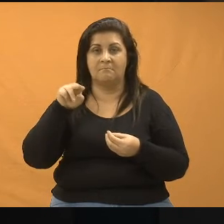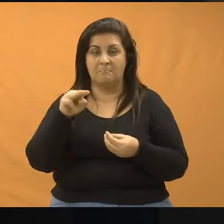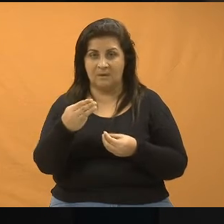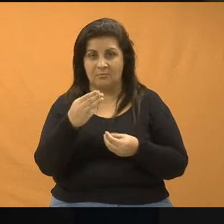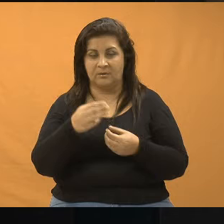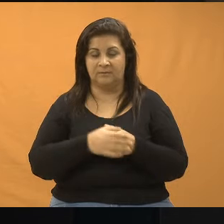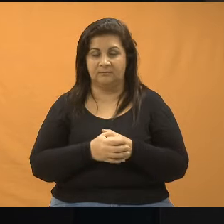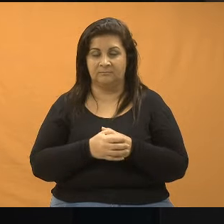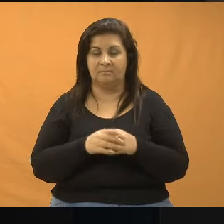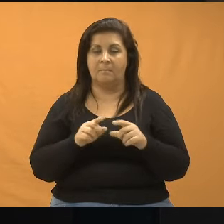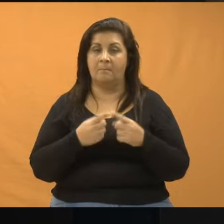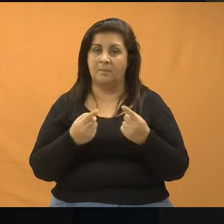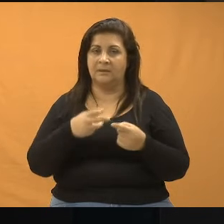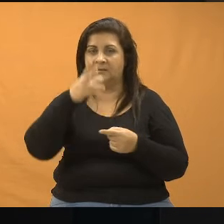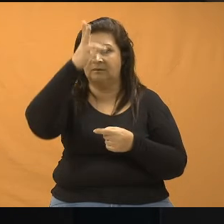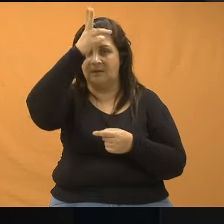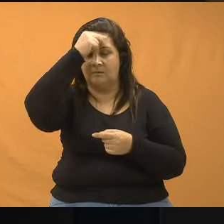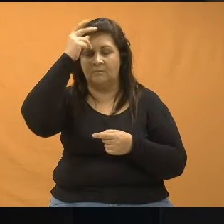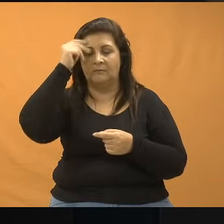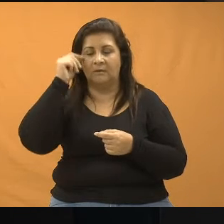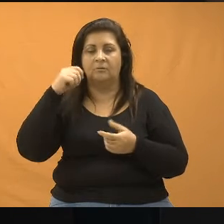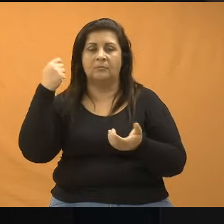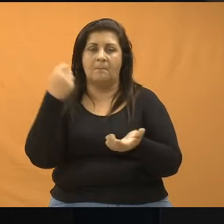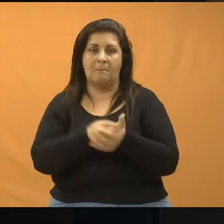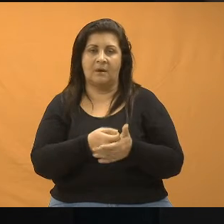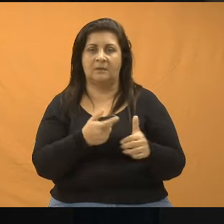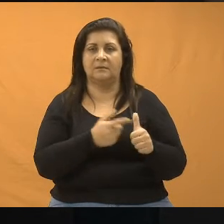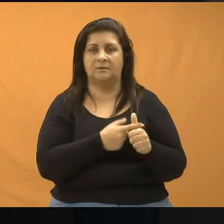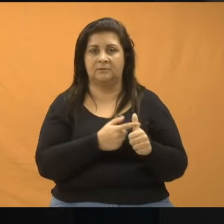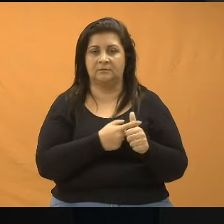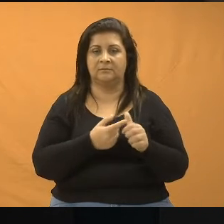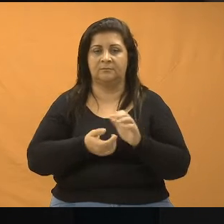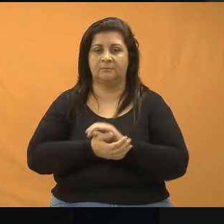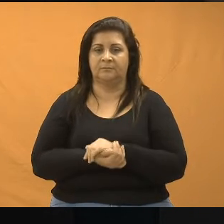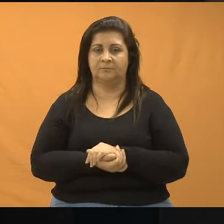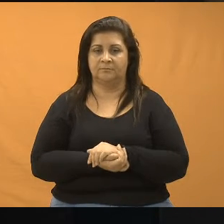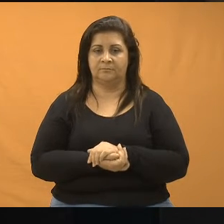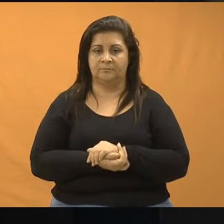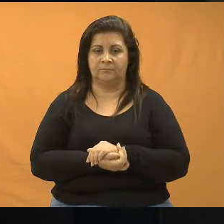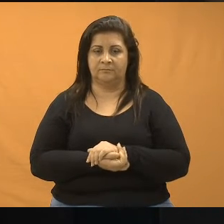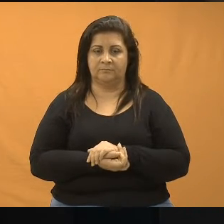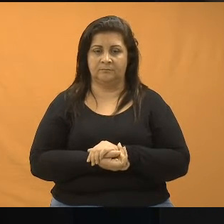vai assumir essa dívida.